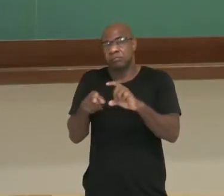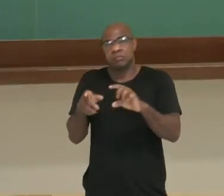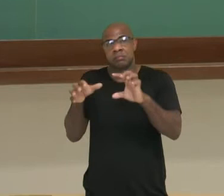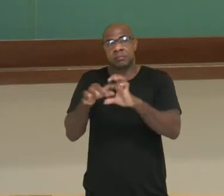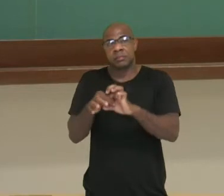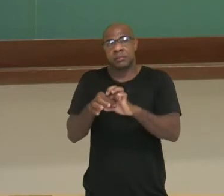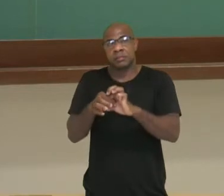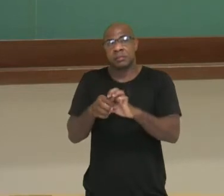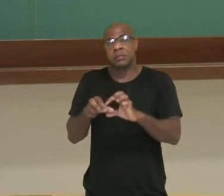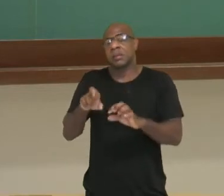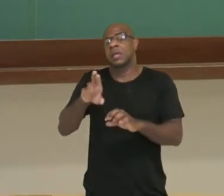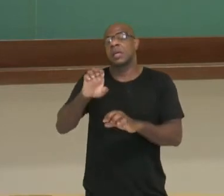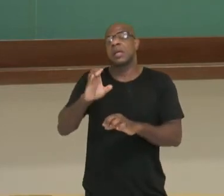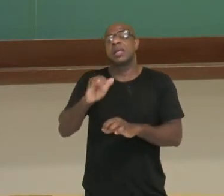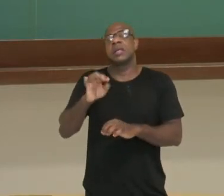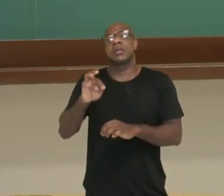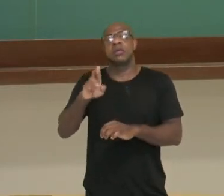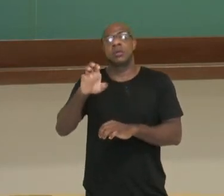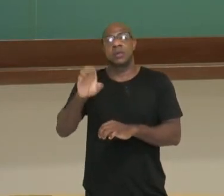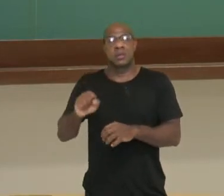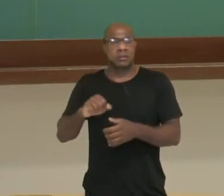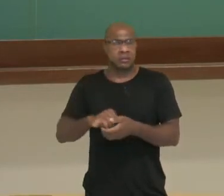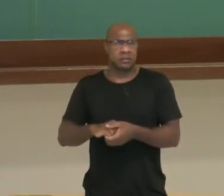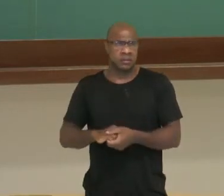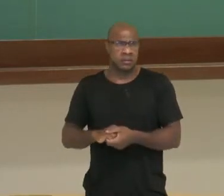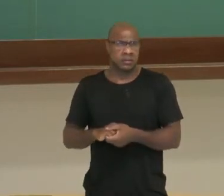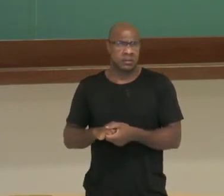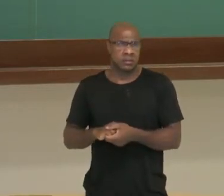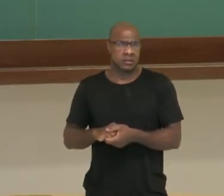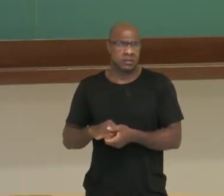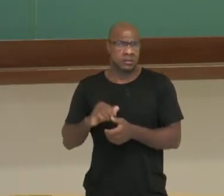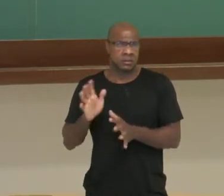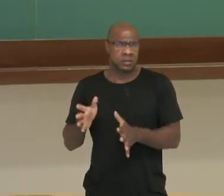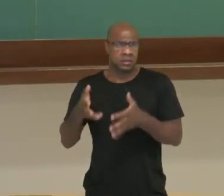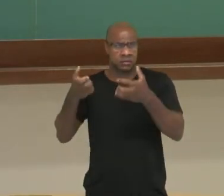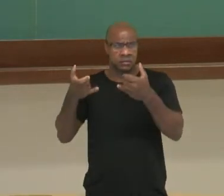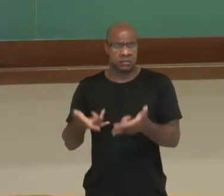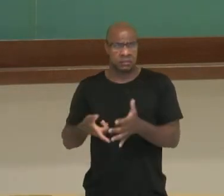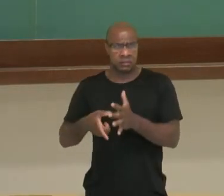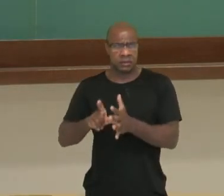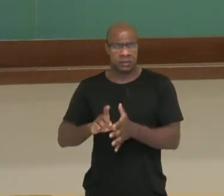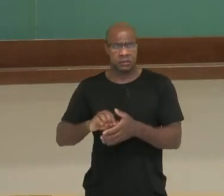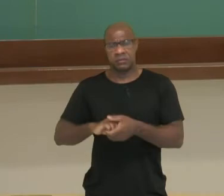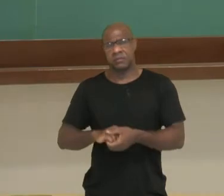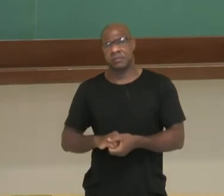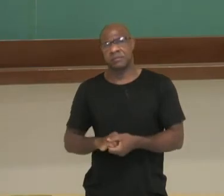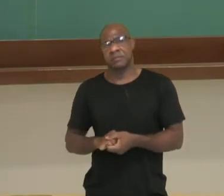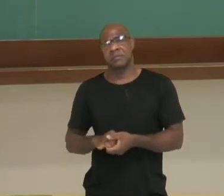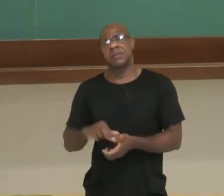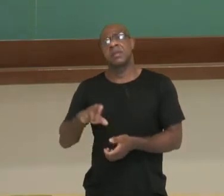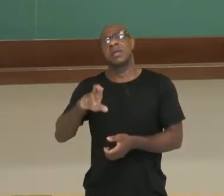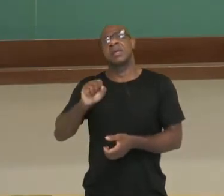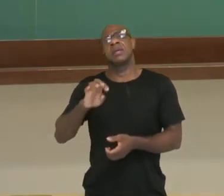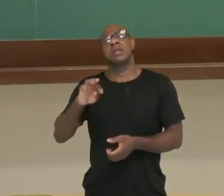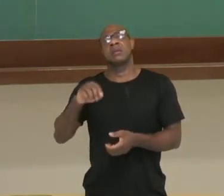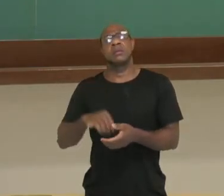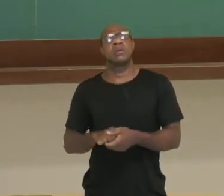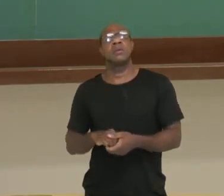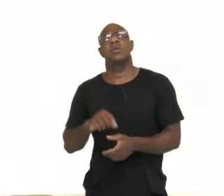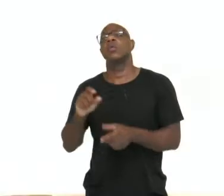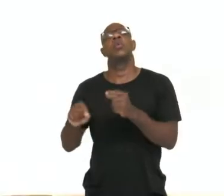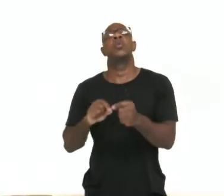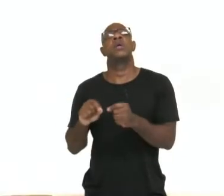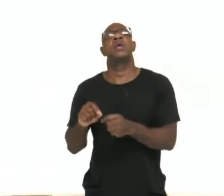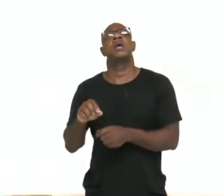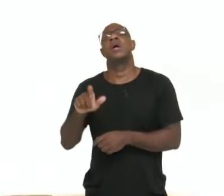de resistores, tá? Vocês tiveram isso anteriormente, ok? Então é só, o que é mesmo um gerador?